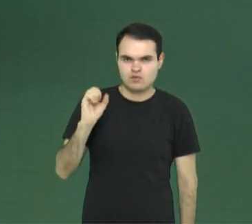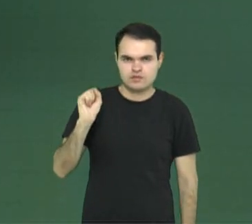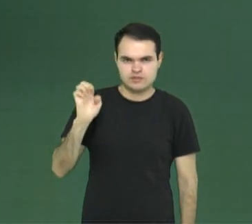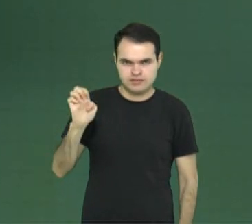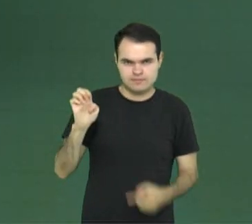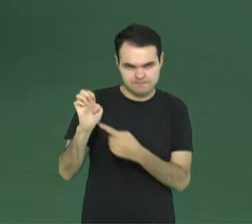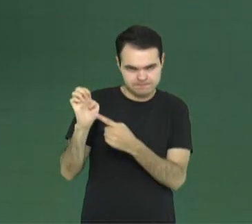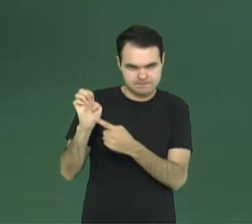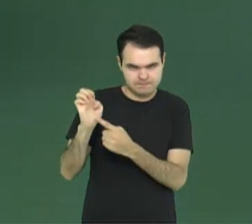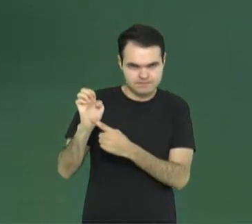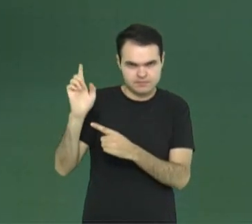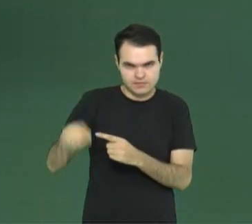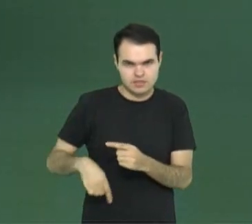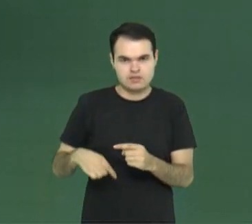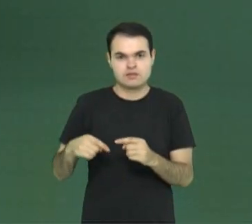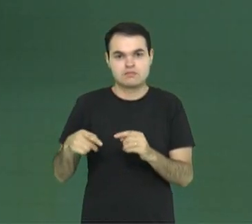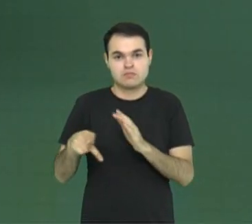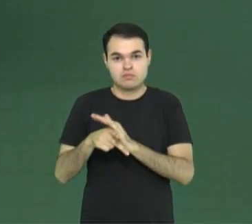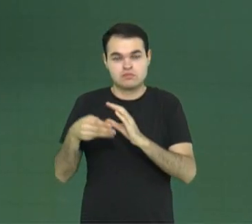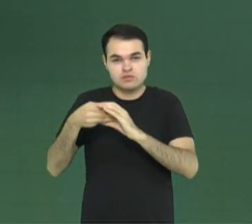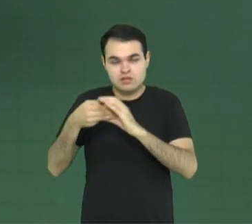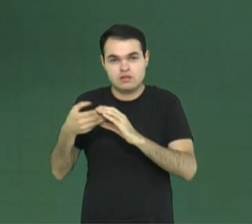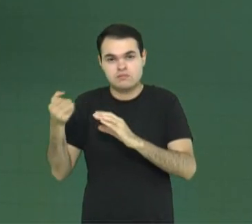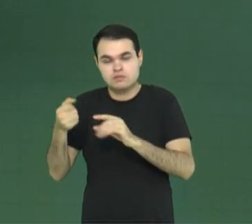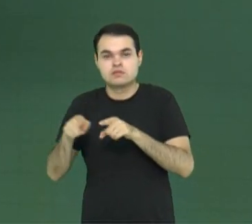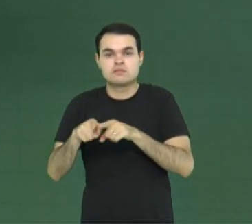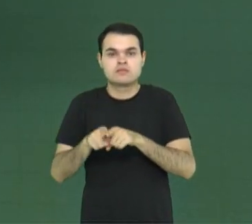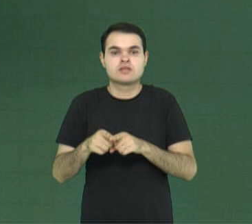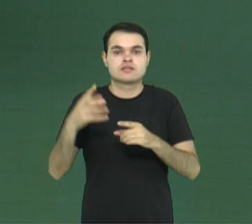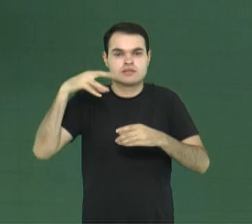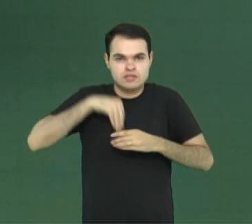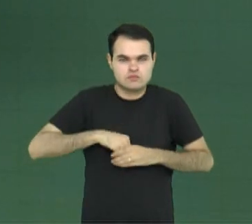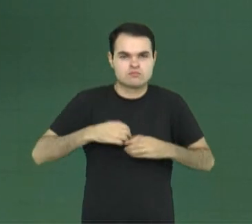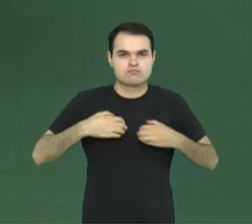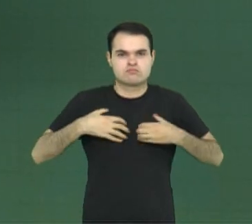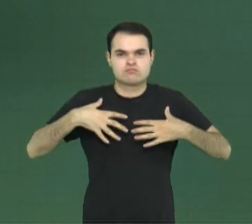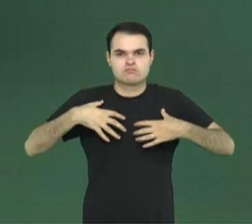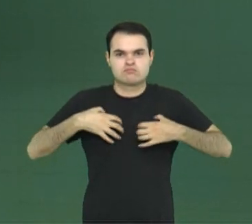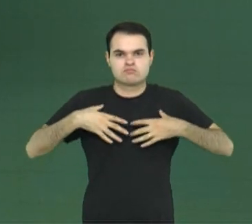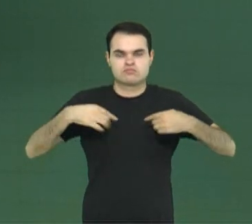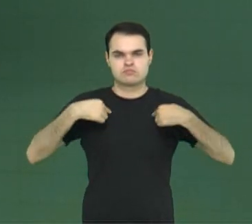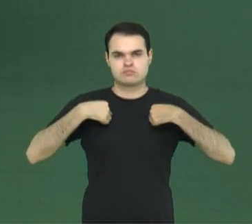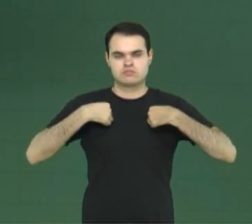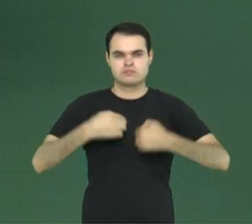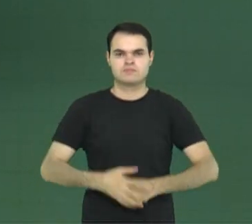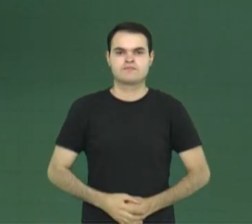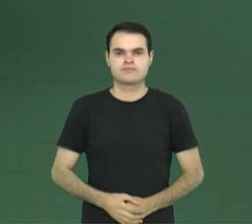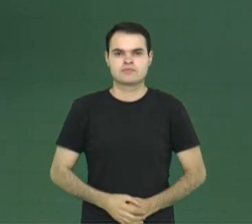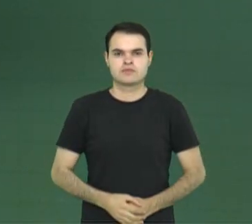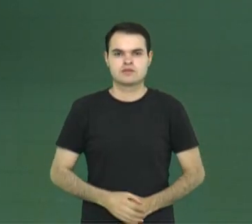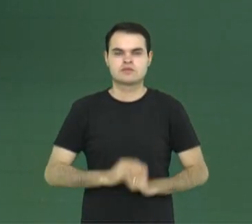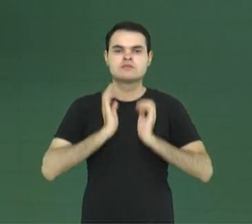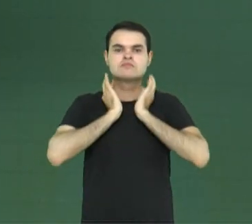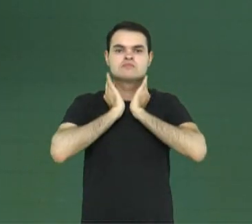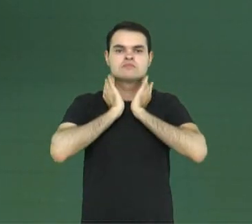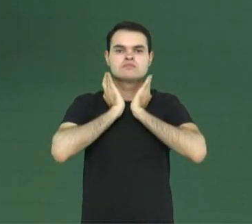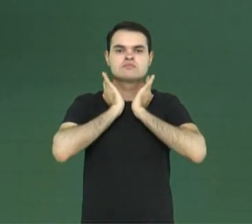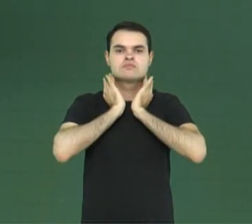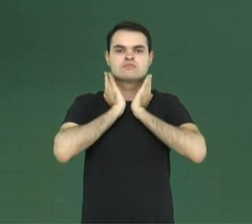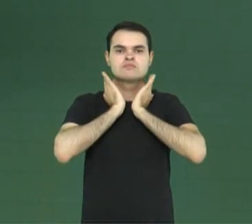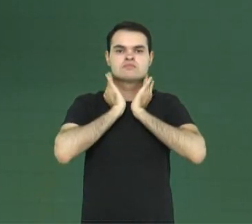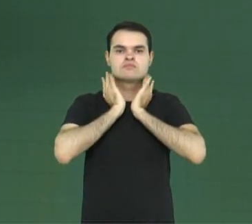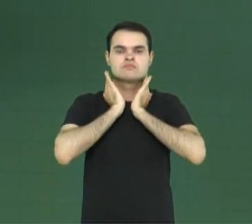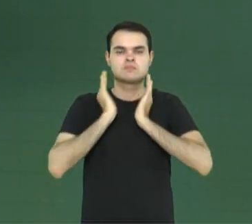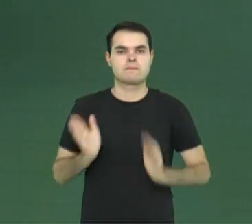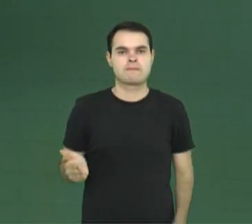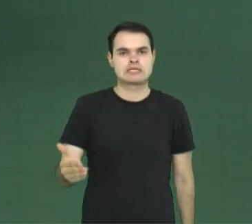acontece, quanto nos pulmões, tá? E eu trouxe aqui mostrando um pouquinho a brânquia de um peixe. Então,